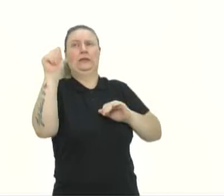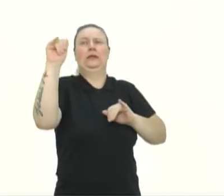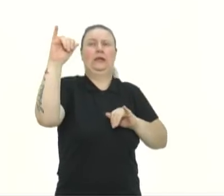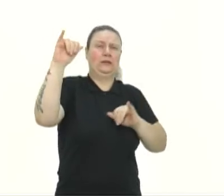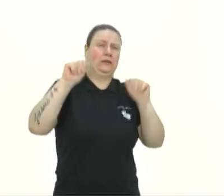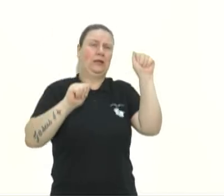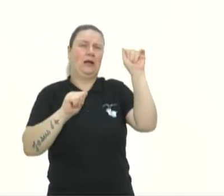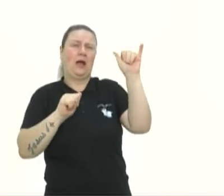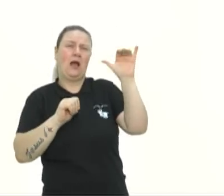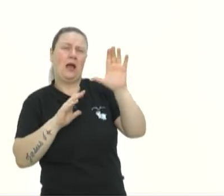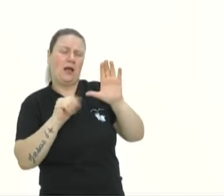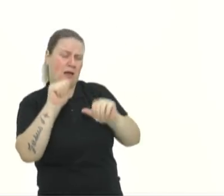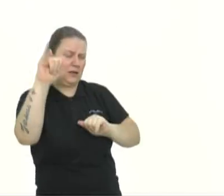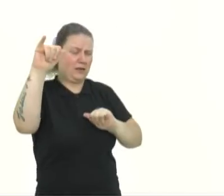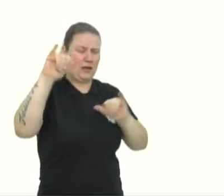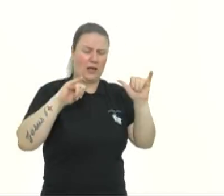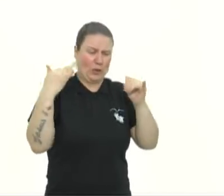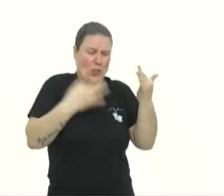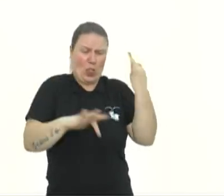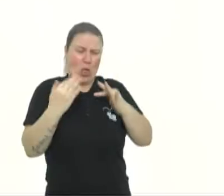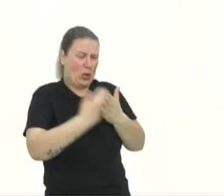ai, ai, dói demais.